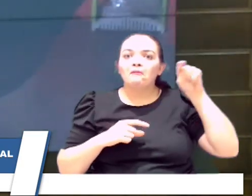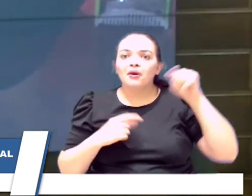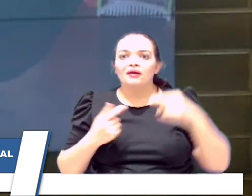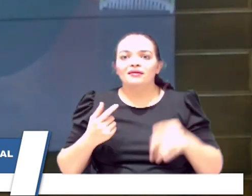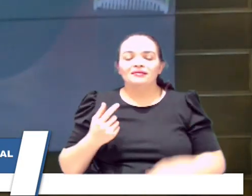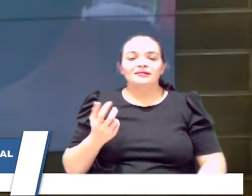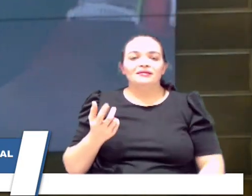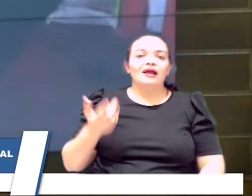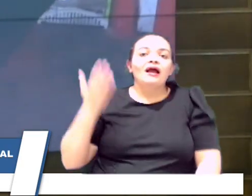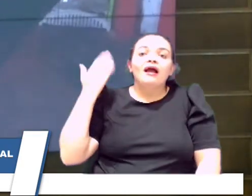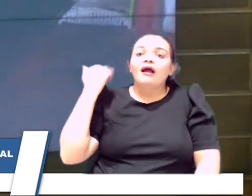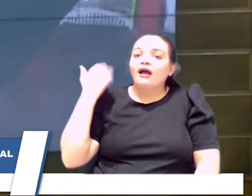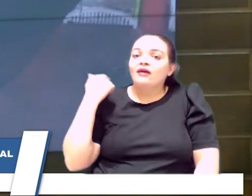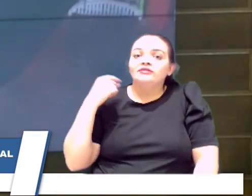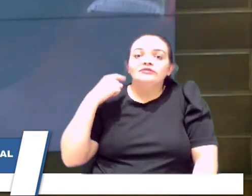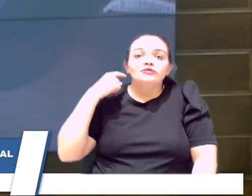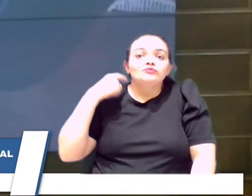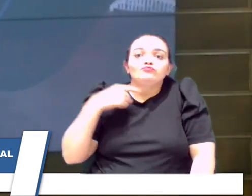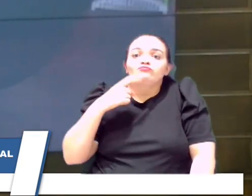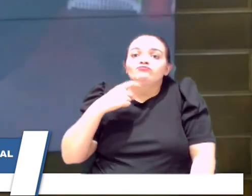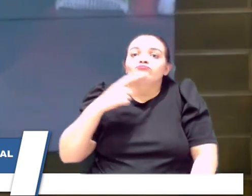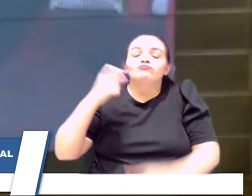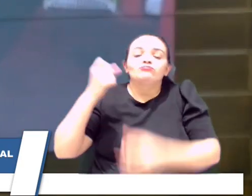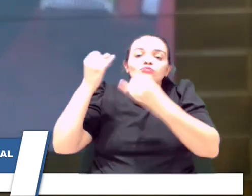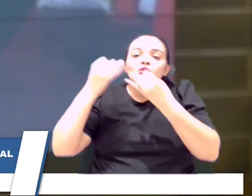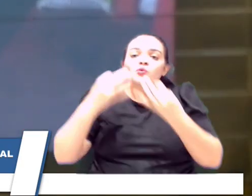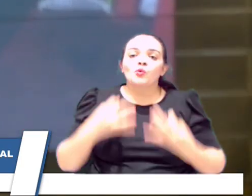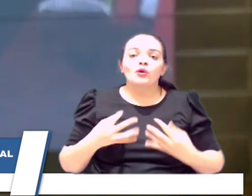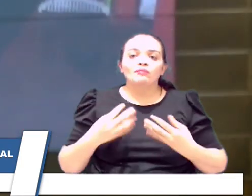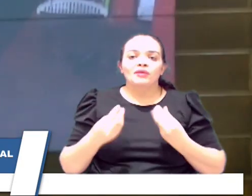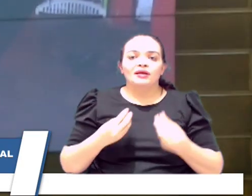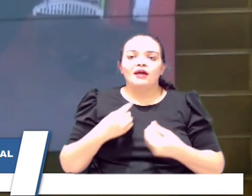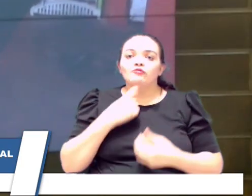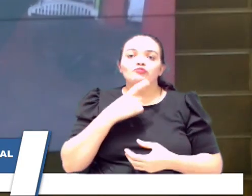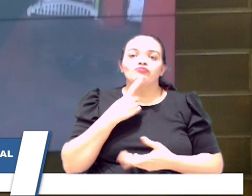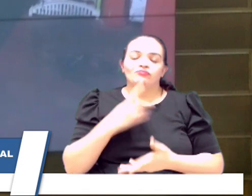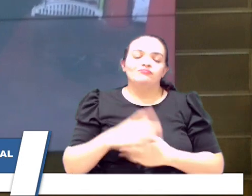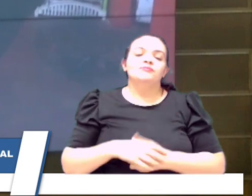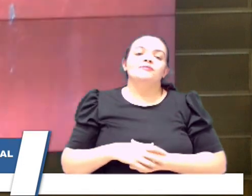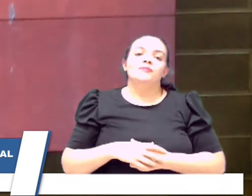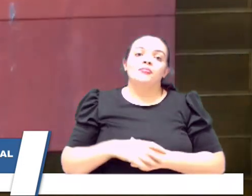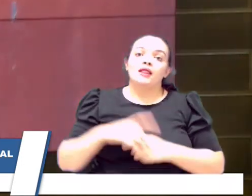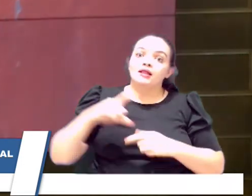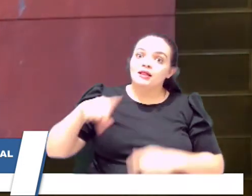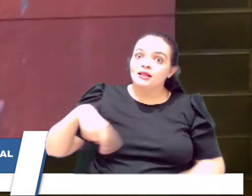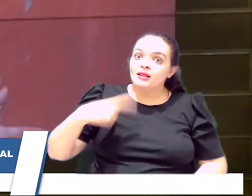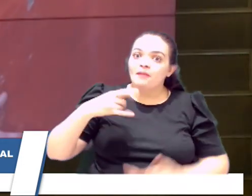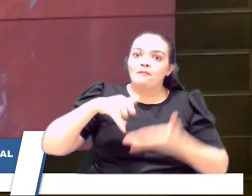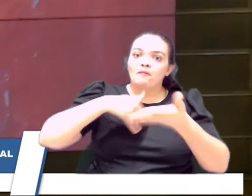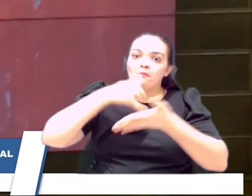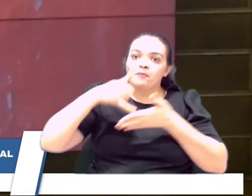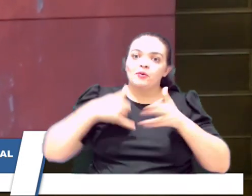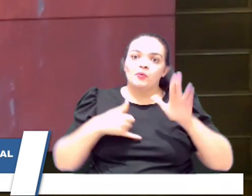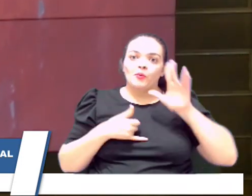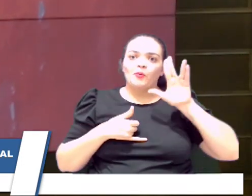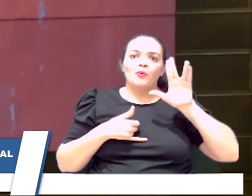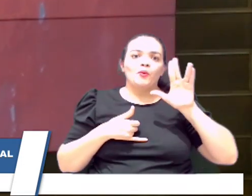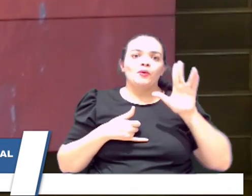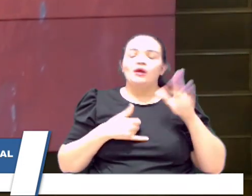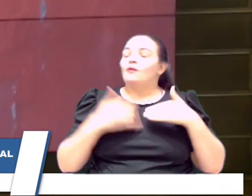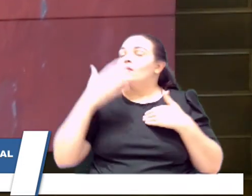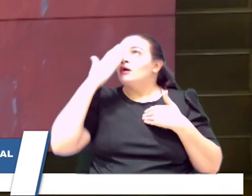não sabia me explicar para eu tentar ajudar ela. Então, depois que ela tomou a cannabis, por isso que eu digo, gente, eu só tenho a